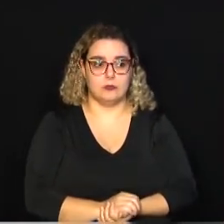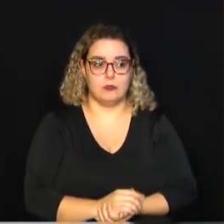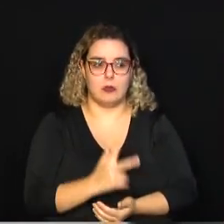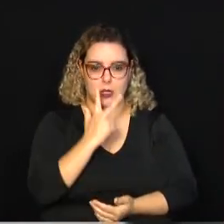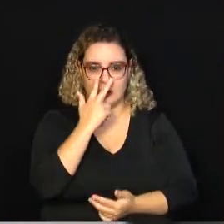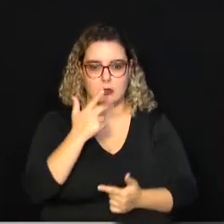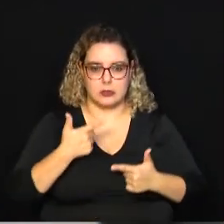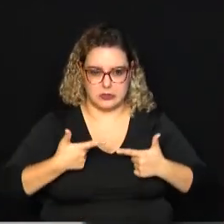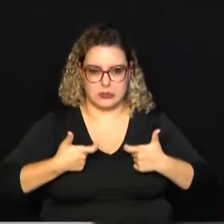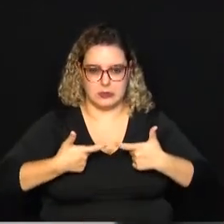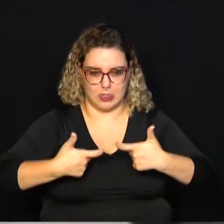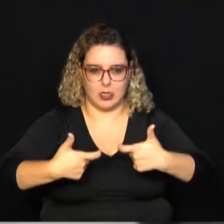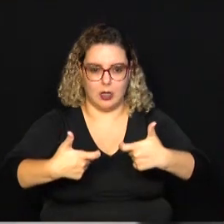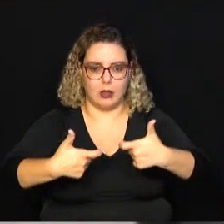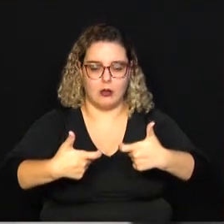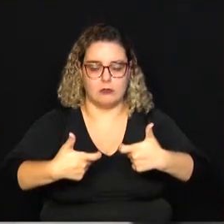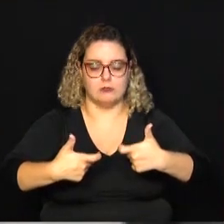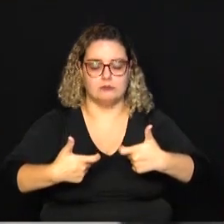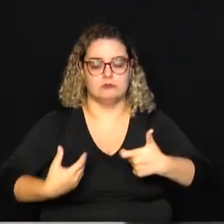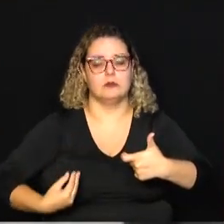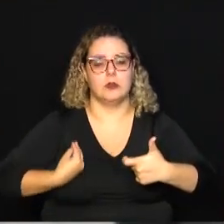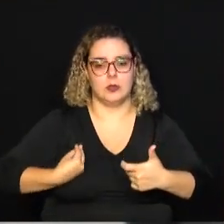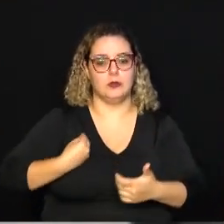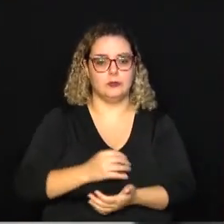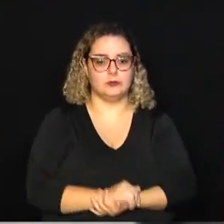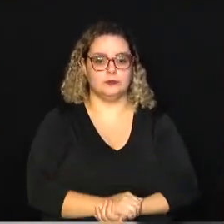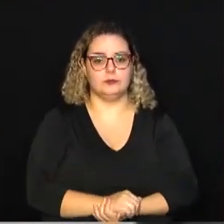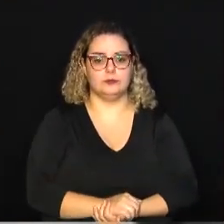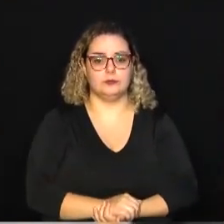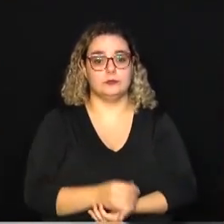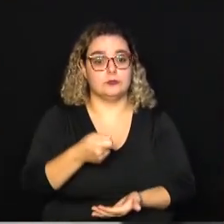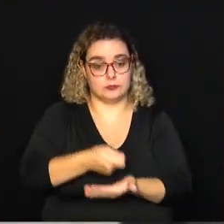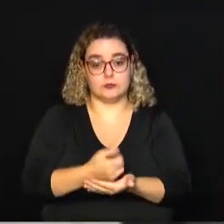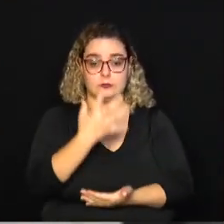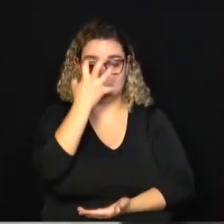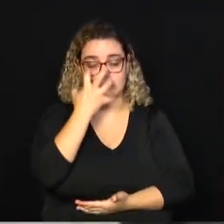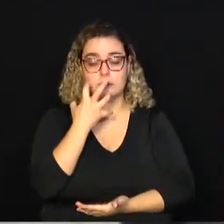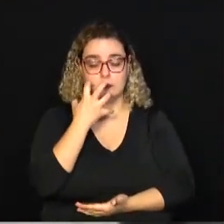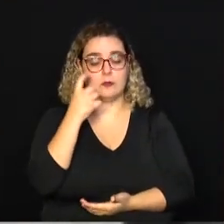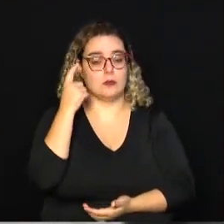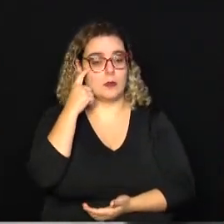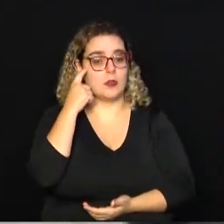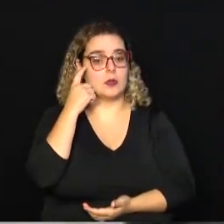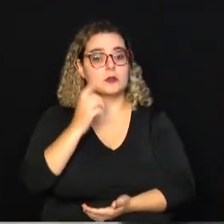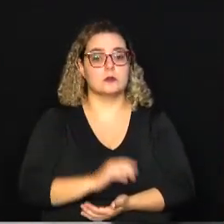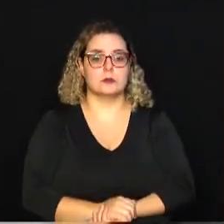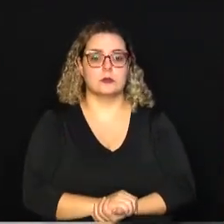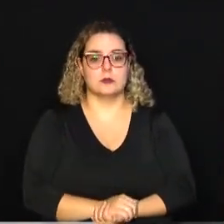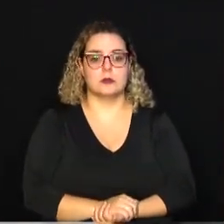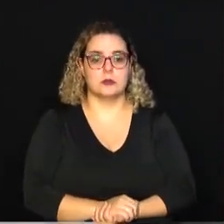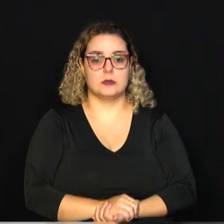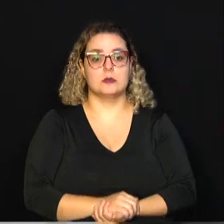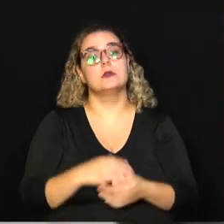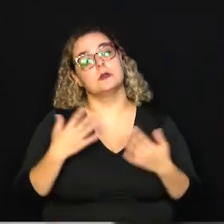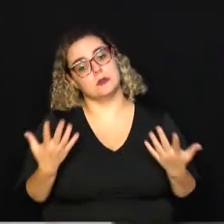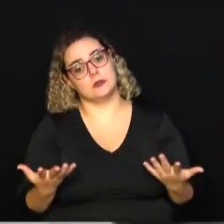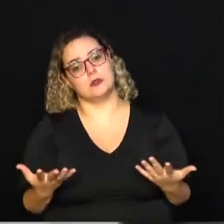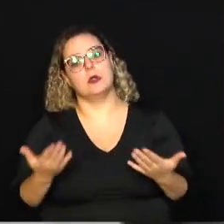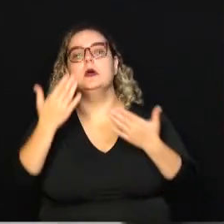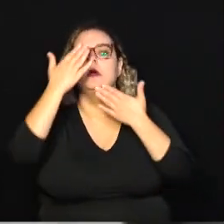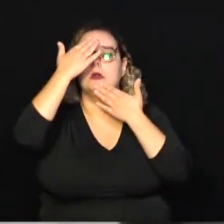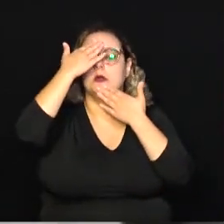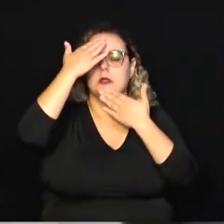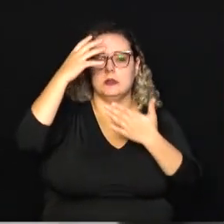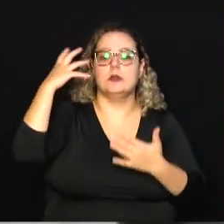nós estamos vivendo, é algo muito concreto, muito sério a se pensar, tá bom? É isso, eu quero agradecer